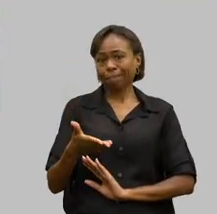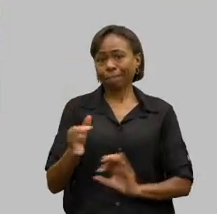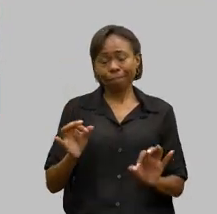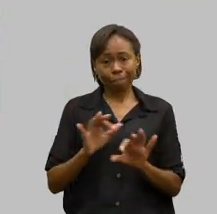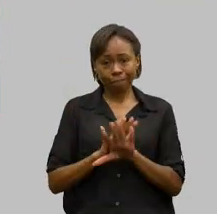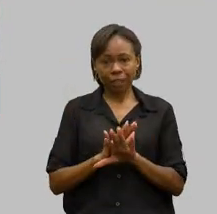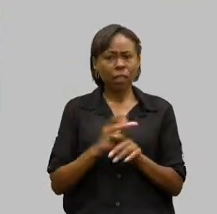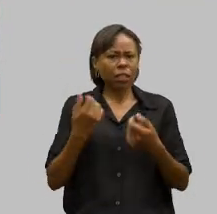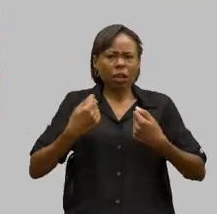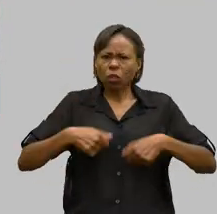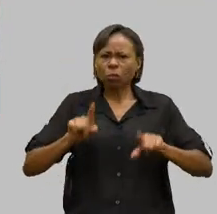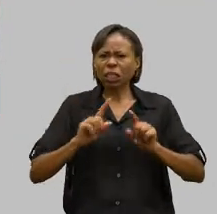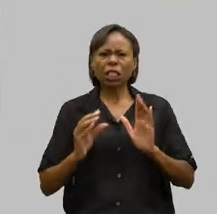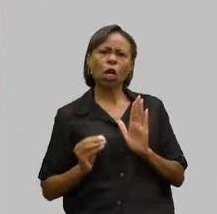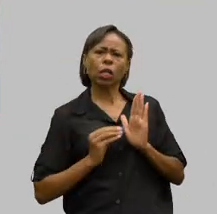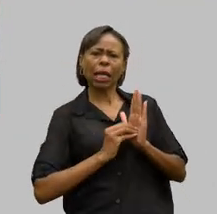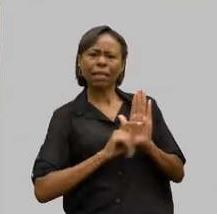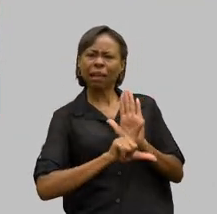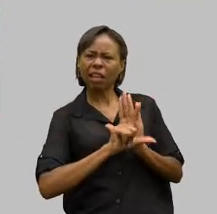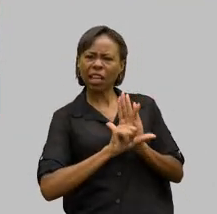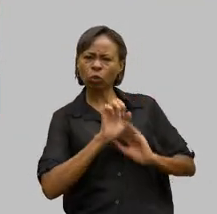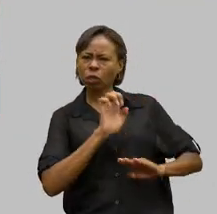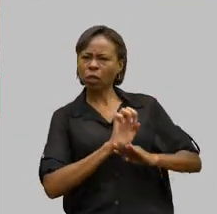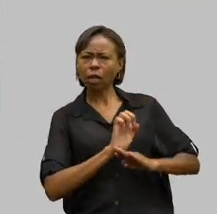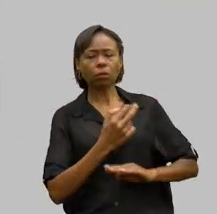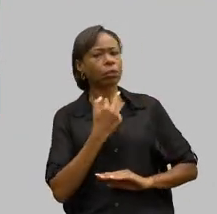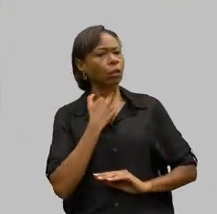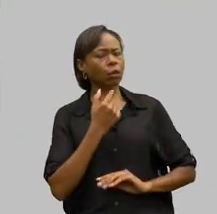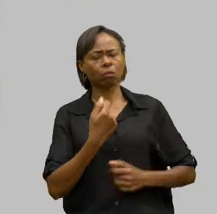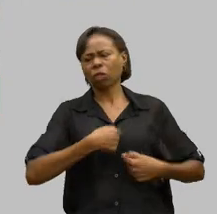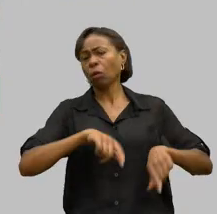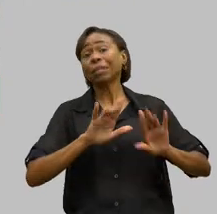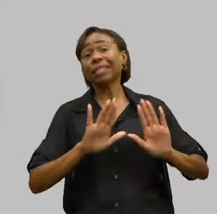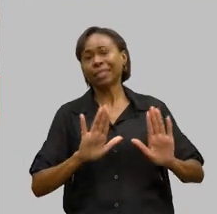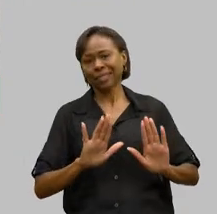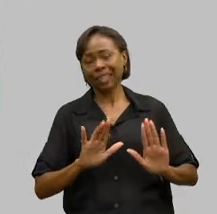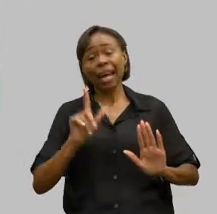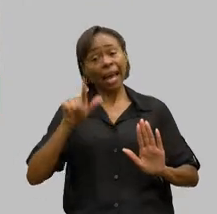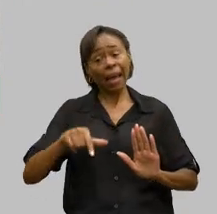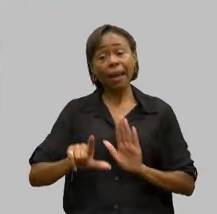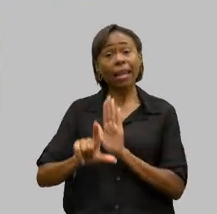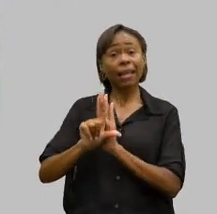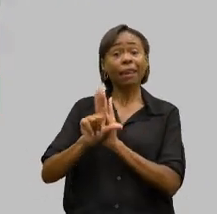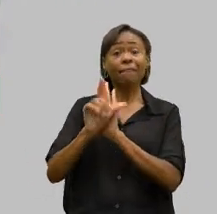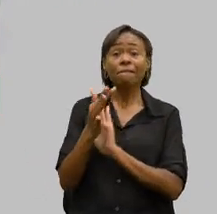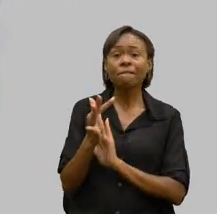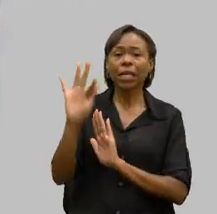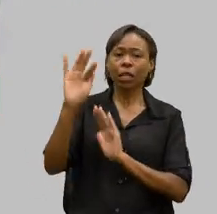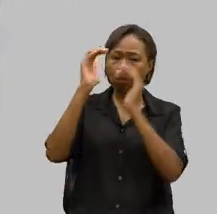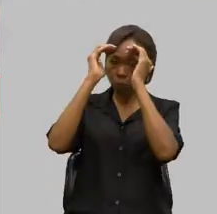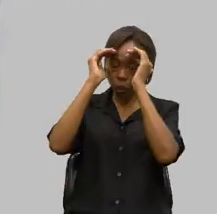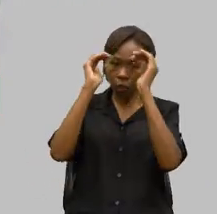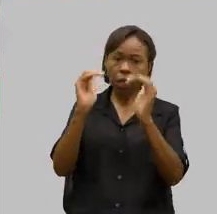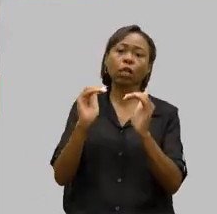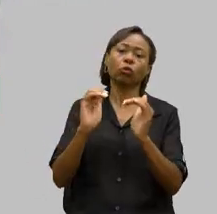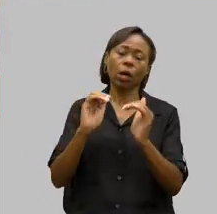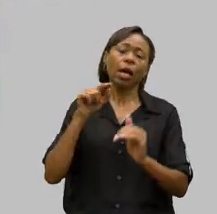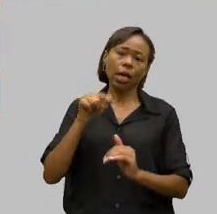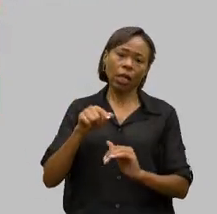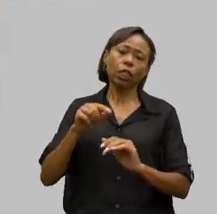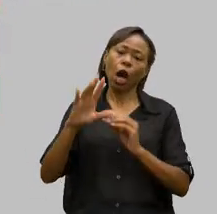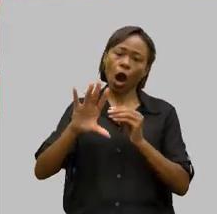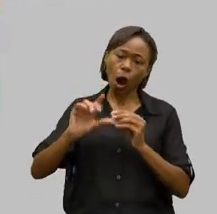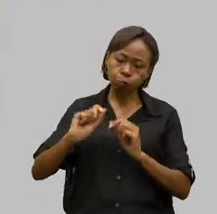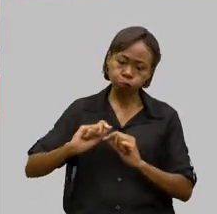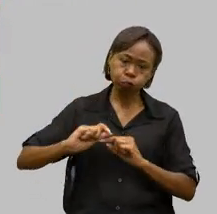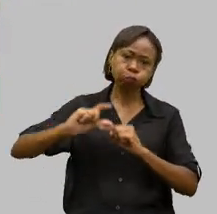estar descrito em lei estadual, o reajuste do piso, ele é federal e ele tem que ser cumprido, é obrigatório e, consequentemente,